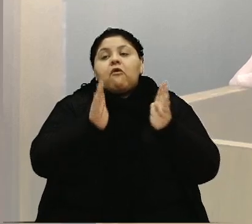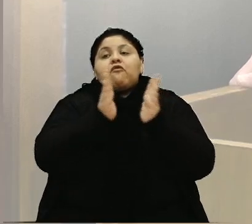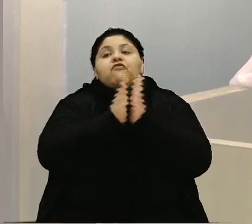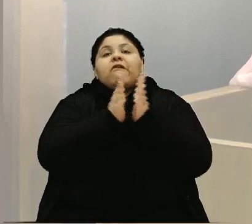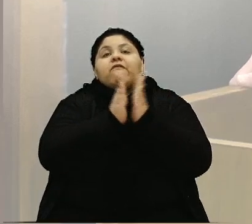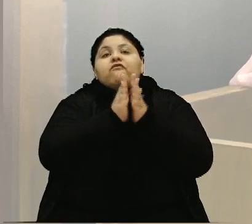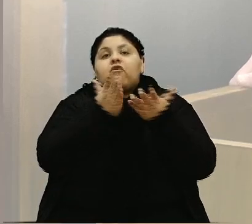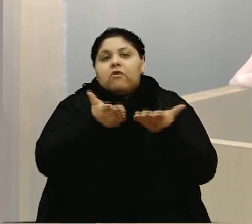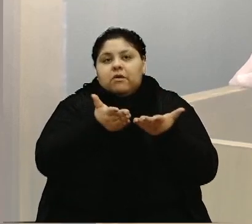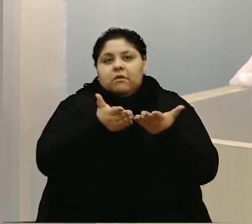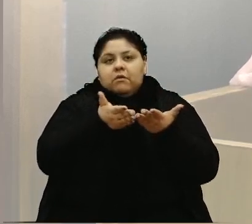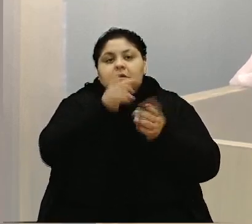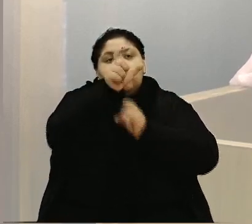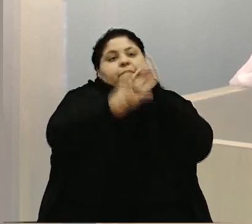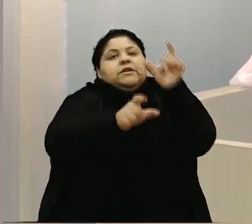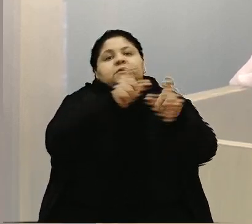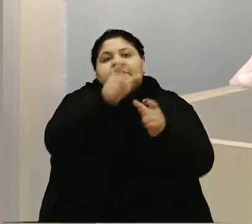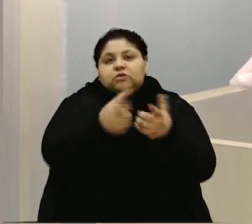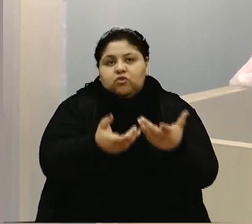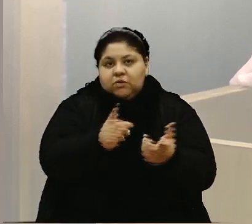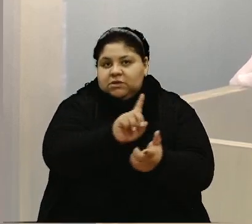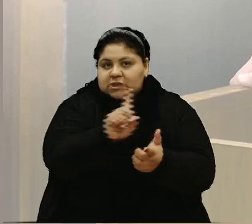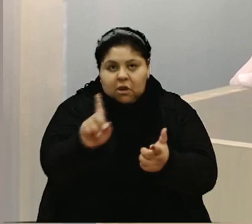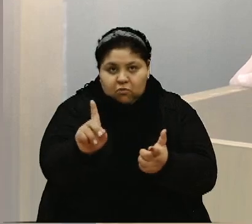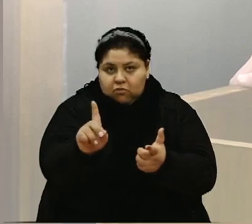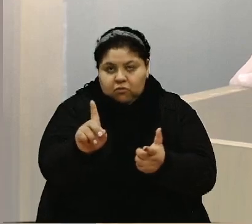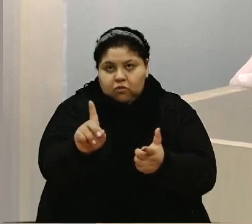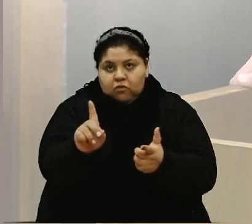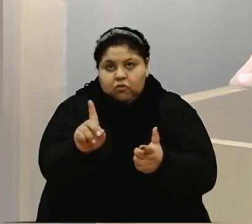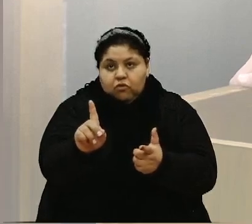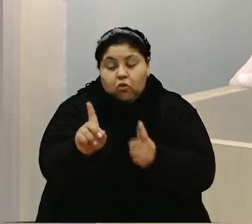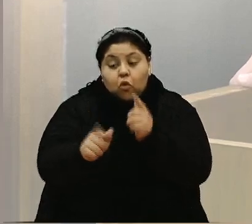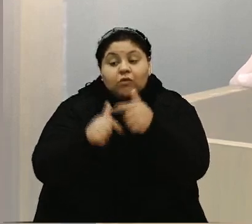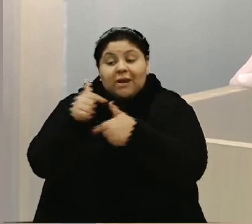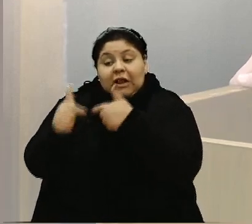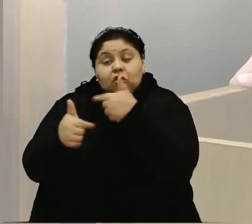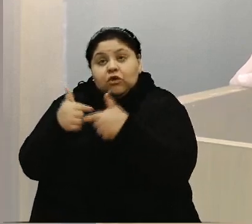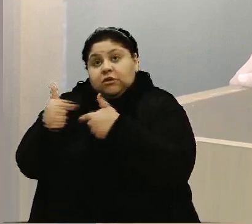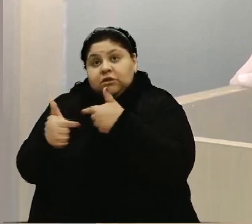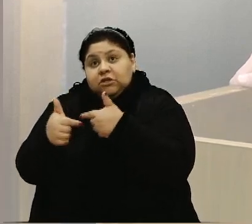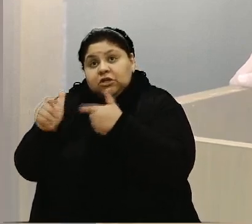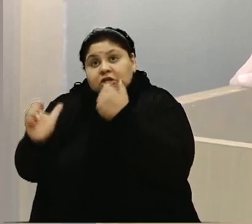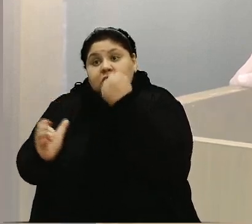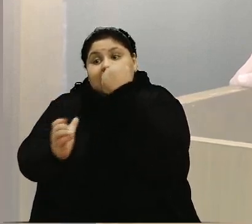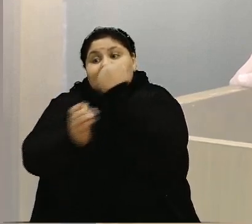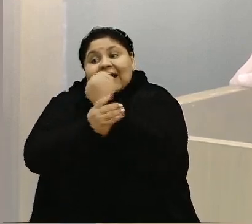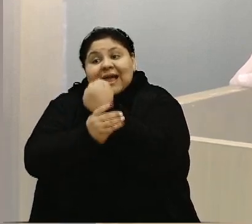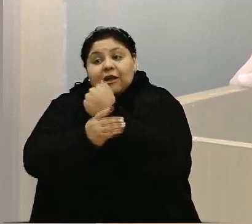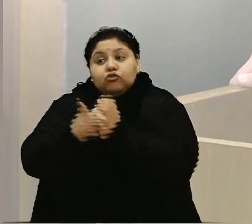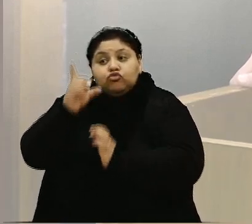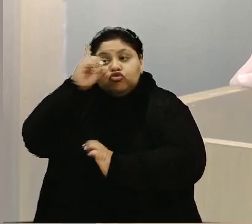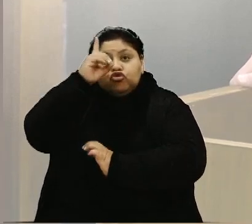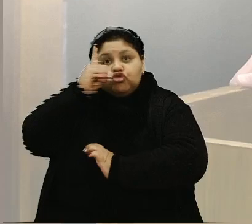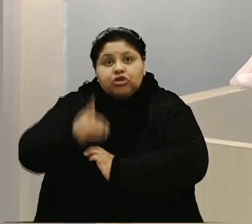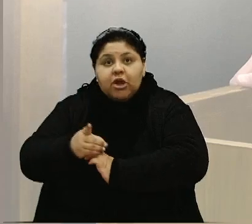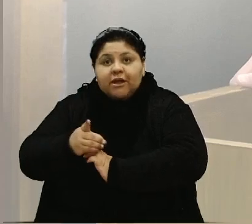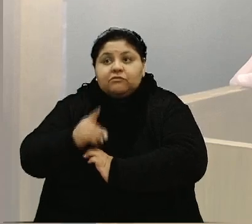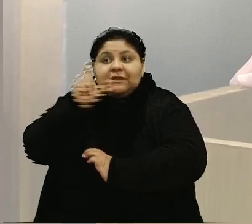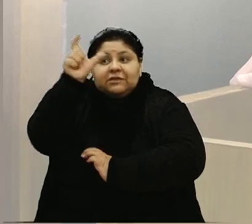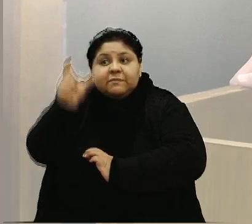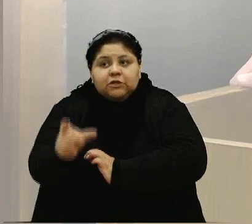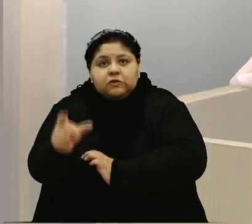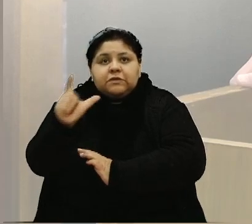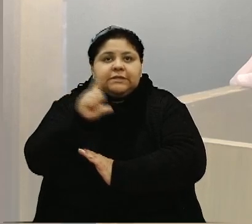povo, aos moradores do Monte Carmelo. E sim um trabalho que garanta o direito que esses moradores